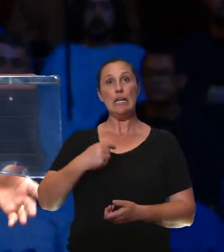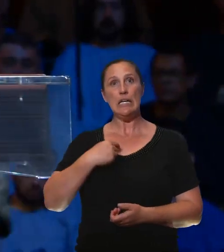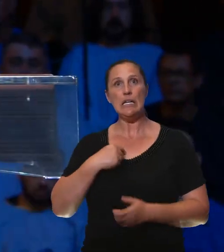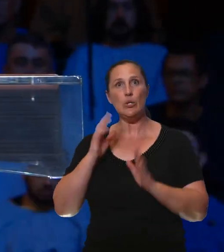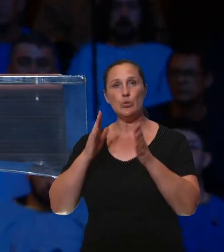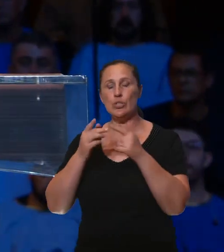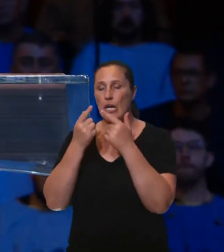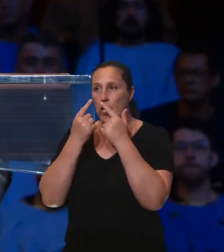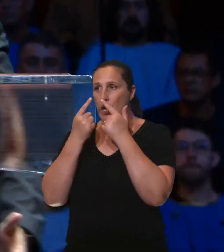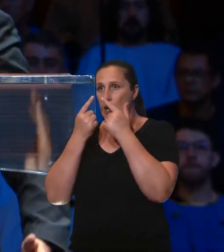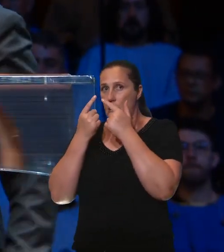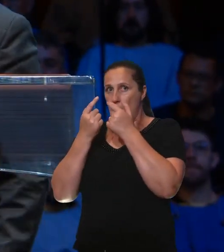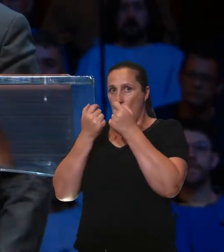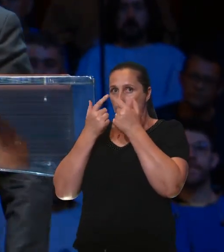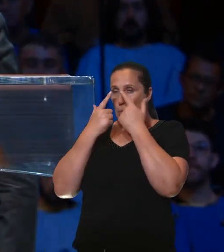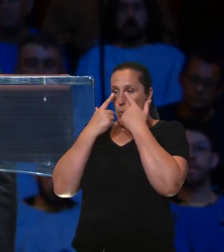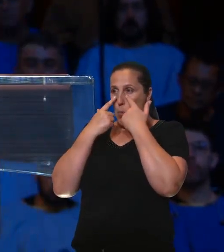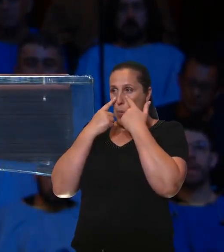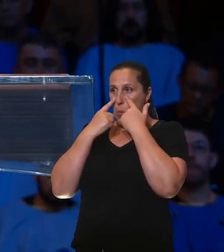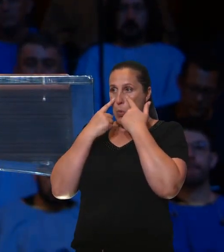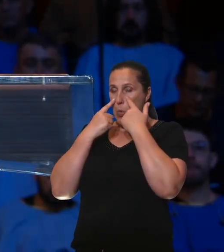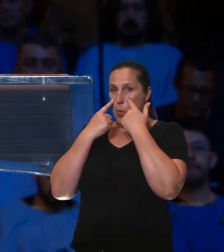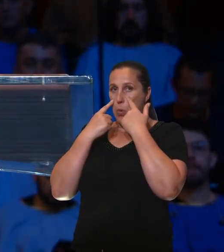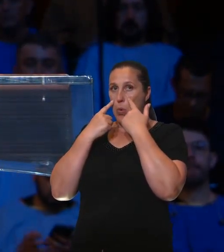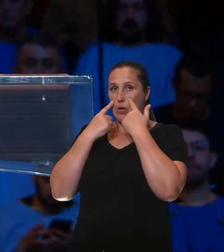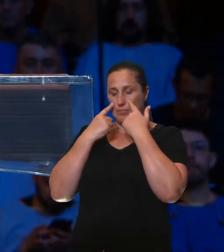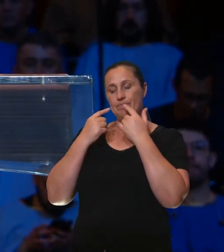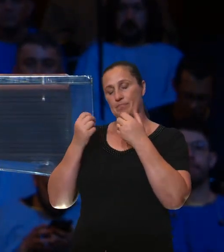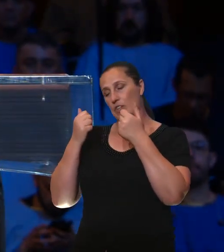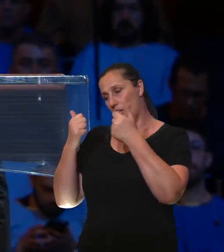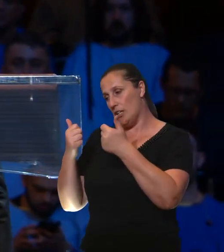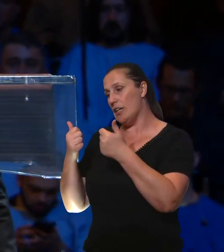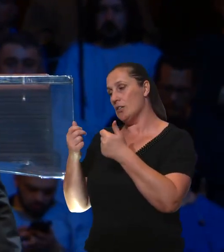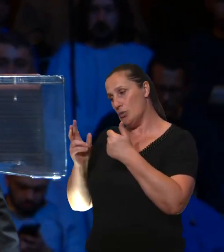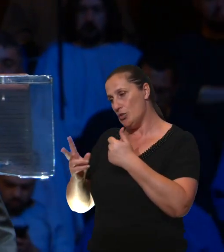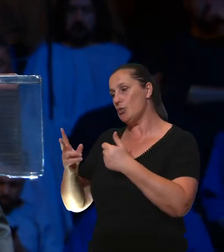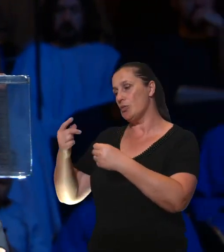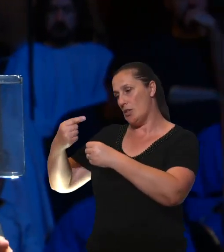tudo bem, então nós vamos continuar com vocês aqui.